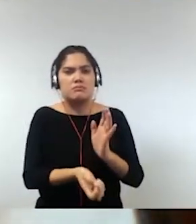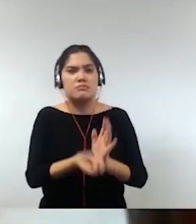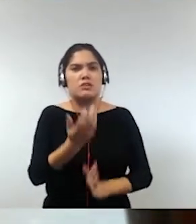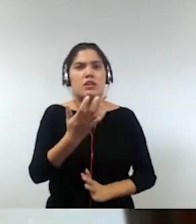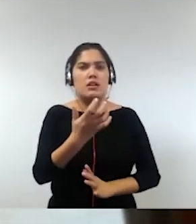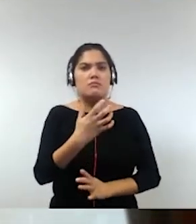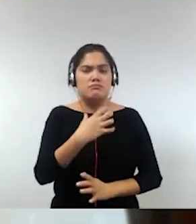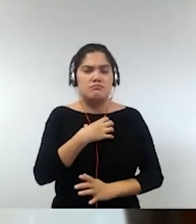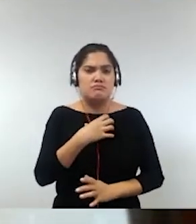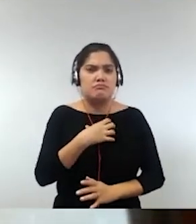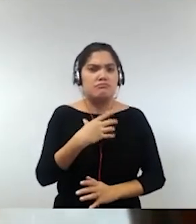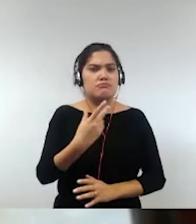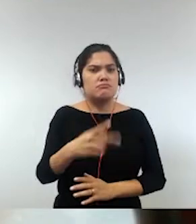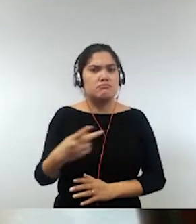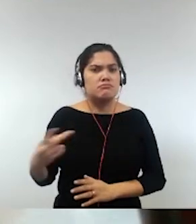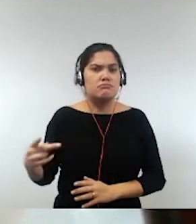meios